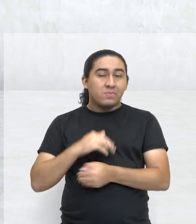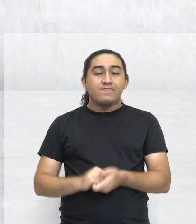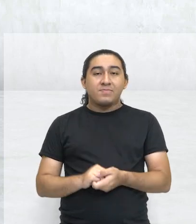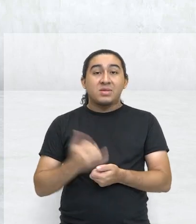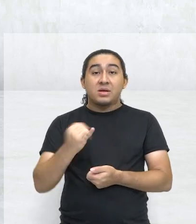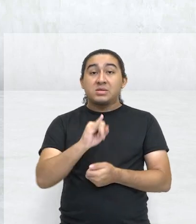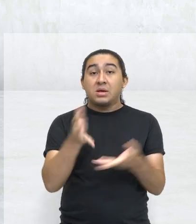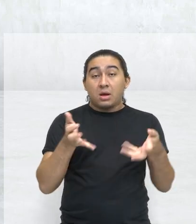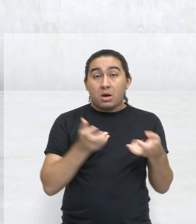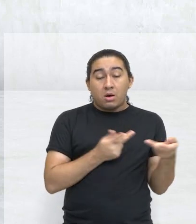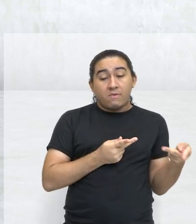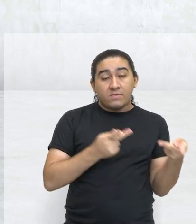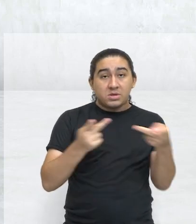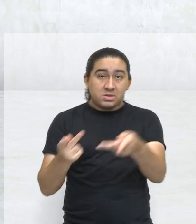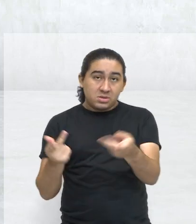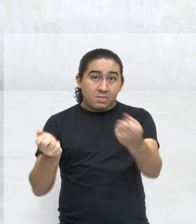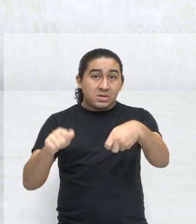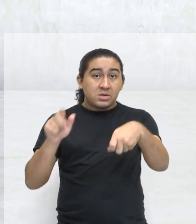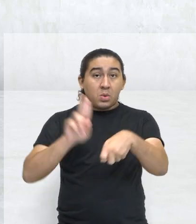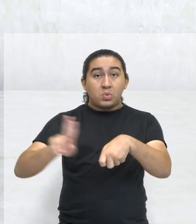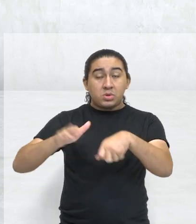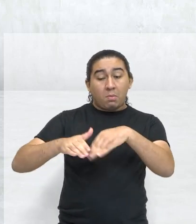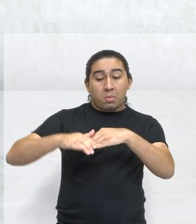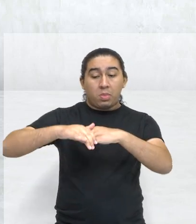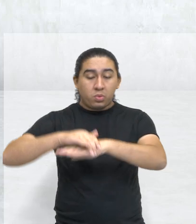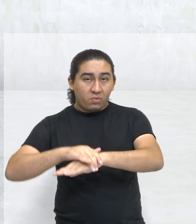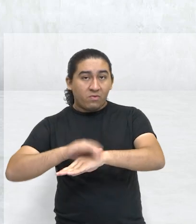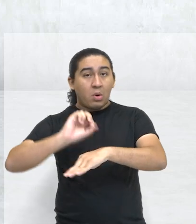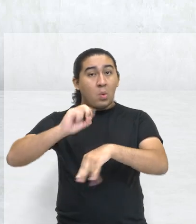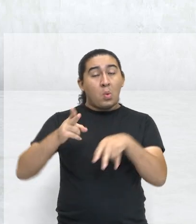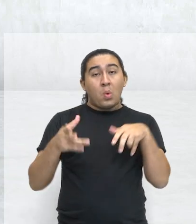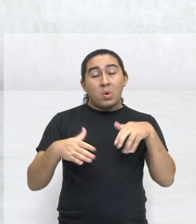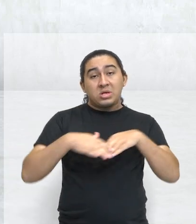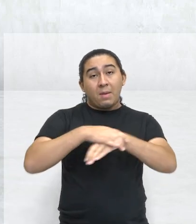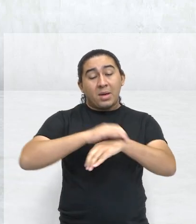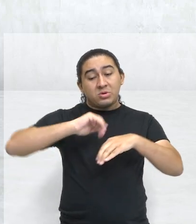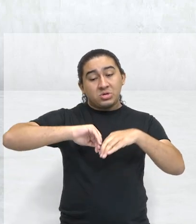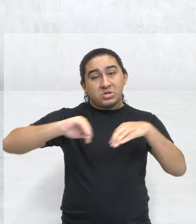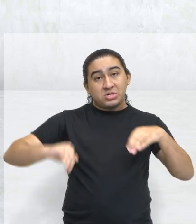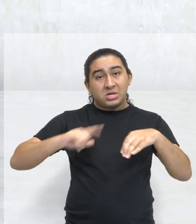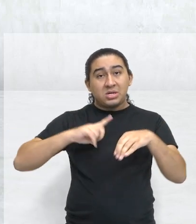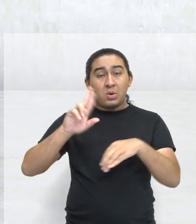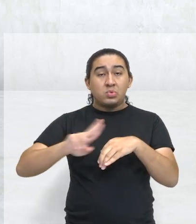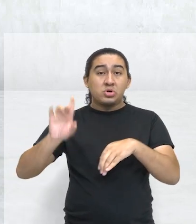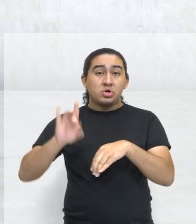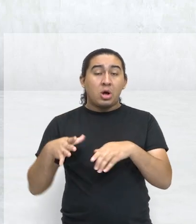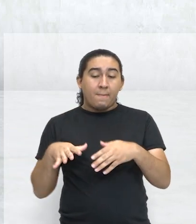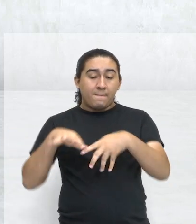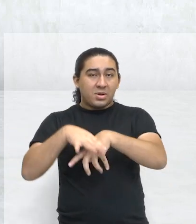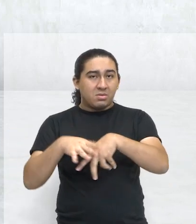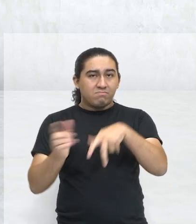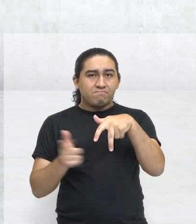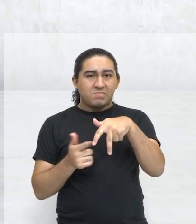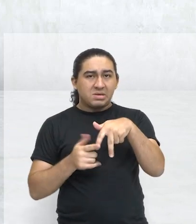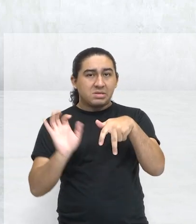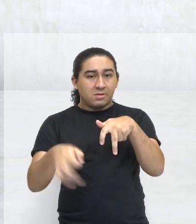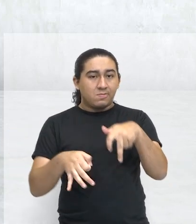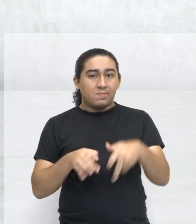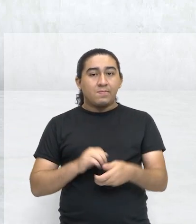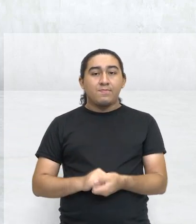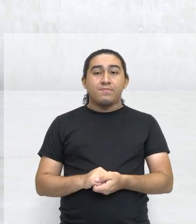pantufas, que é justamente para não riscar o chão, para preservação, tá? Então, os visitantes, eles usam